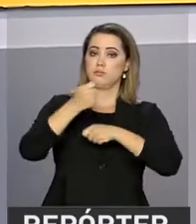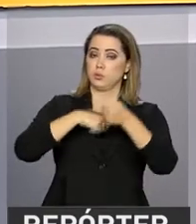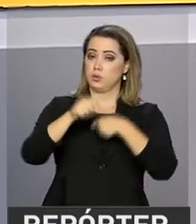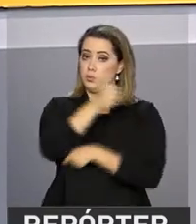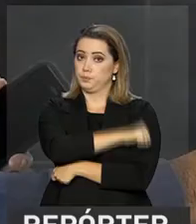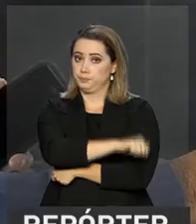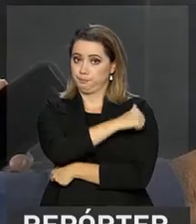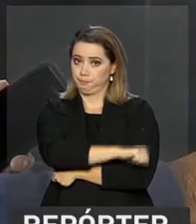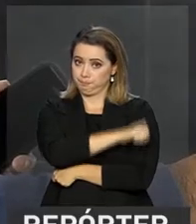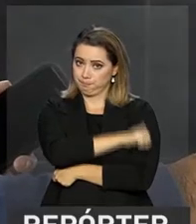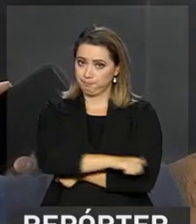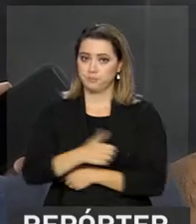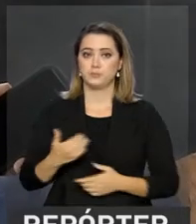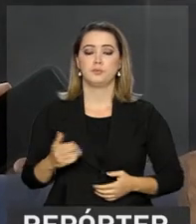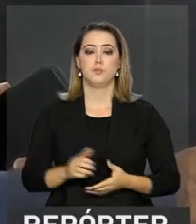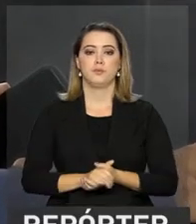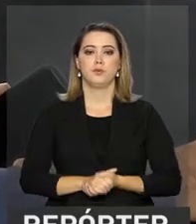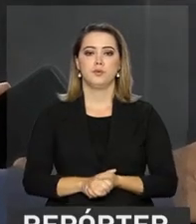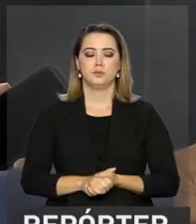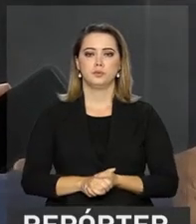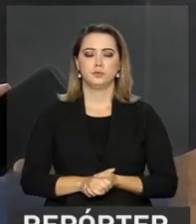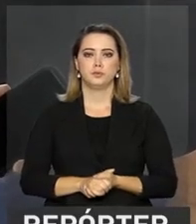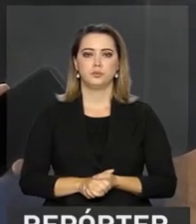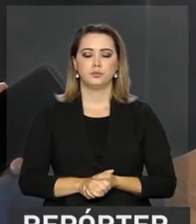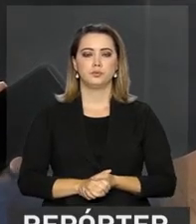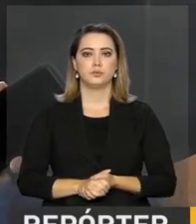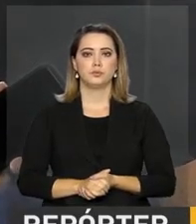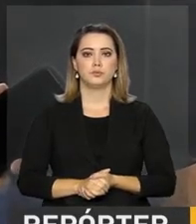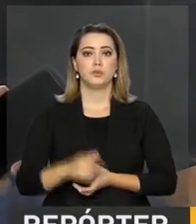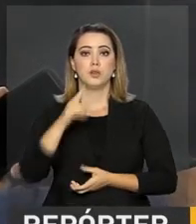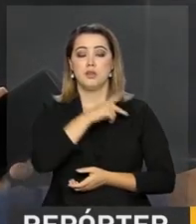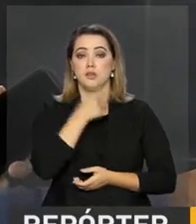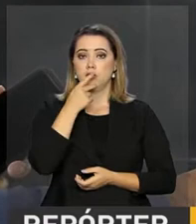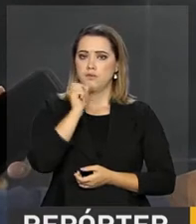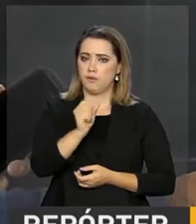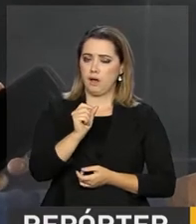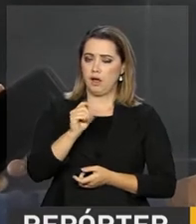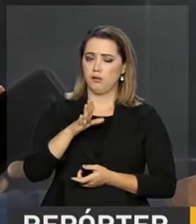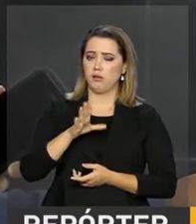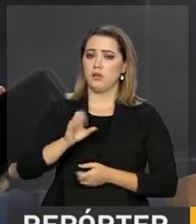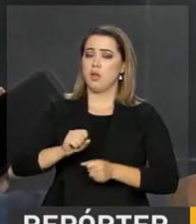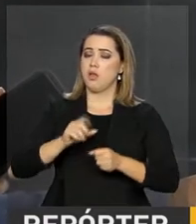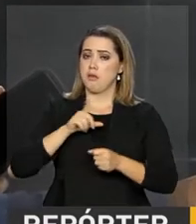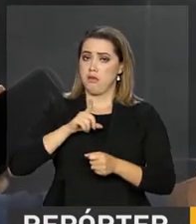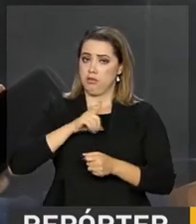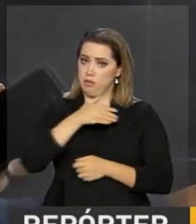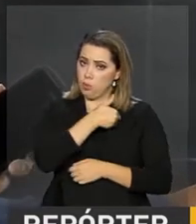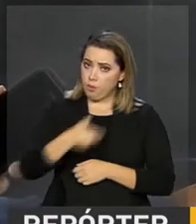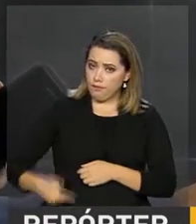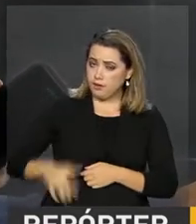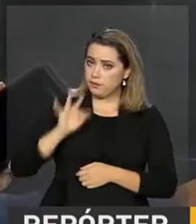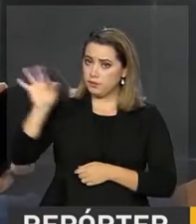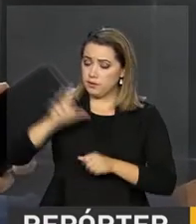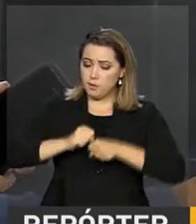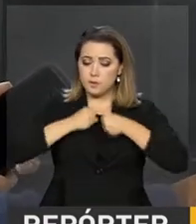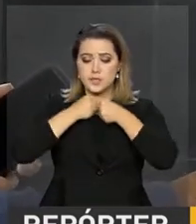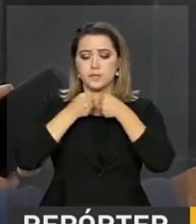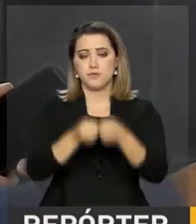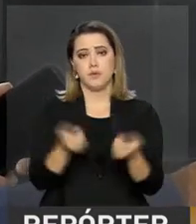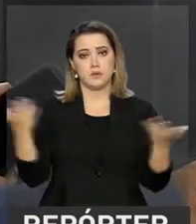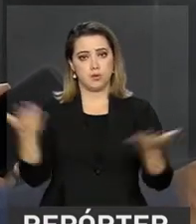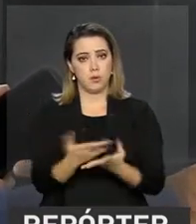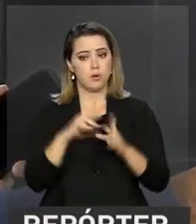janeiro federal evitar a todos os poços para que nós possamos é